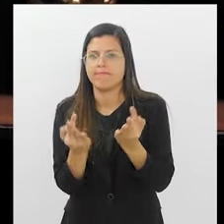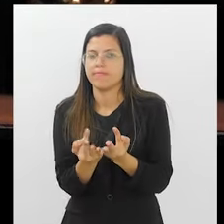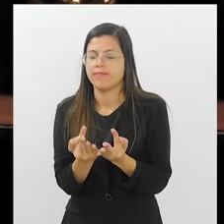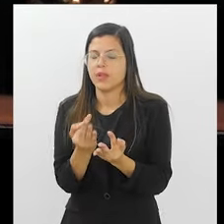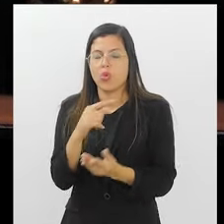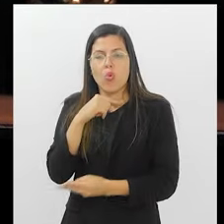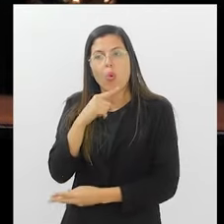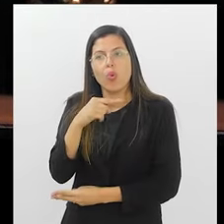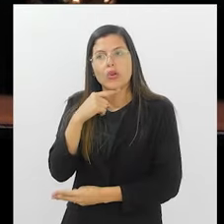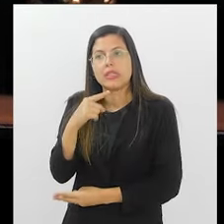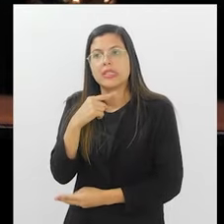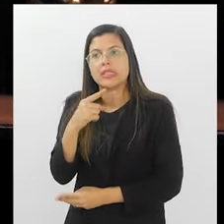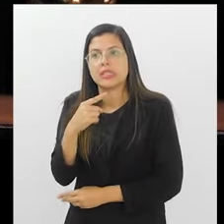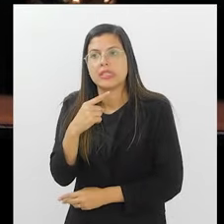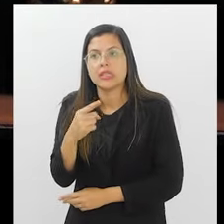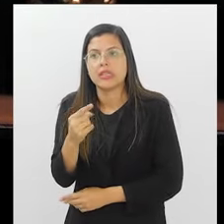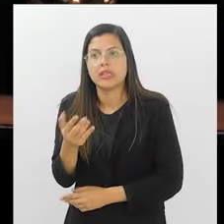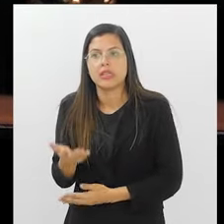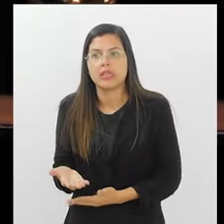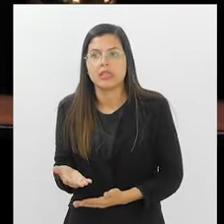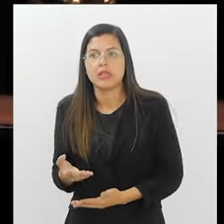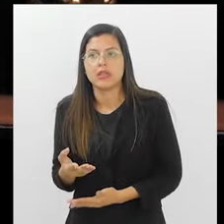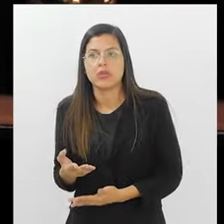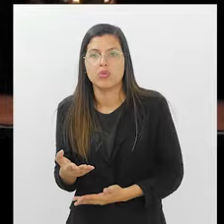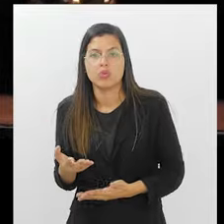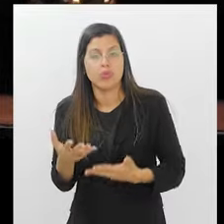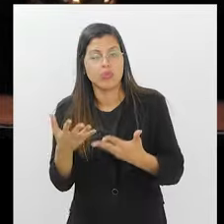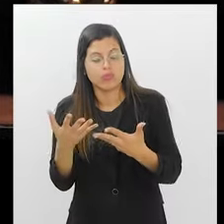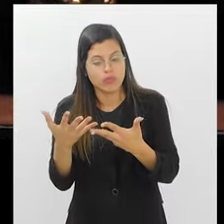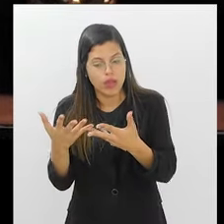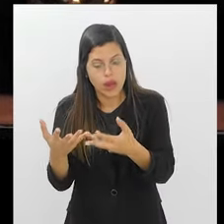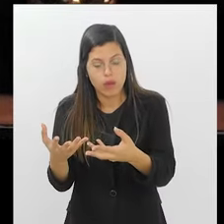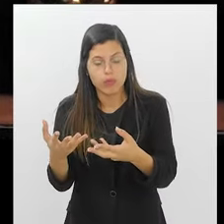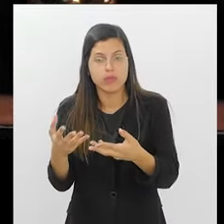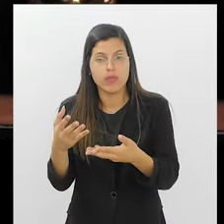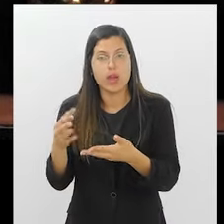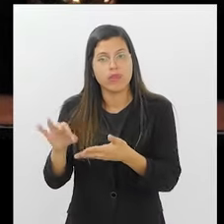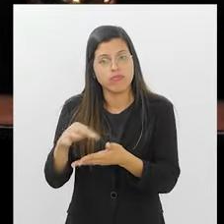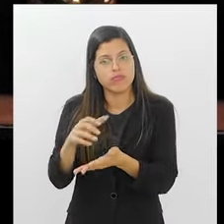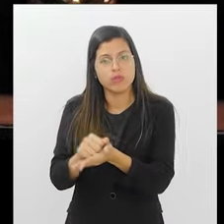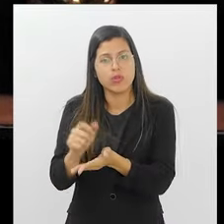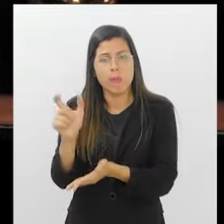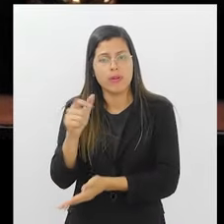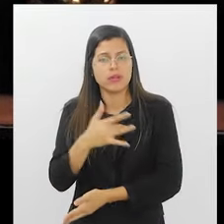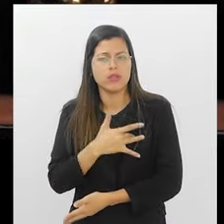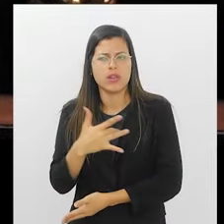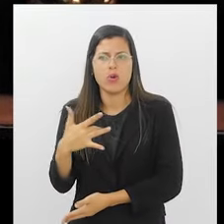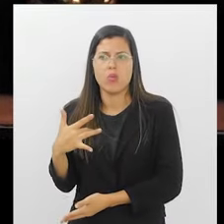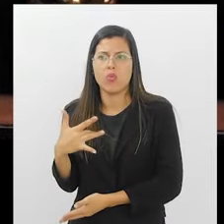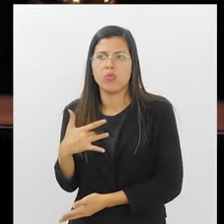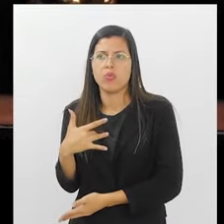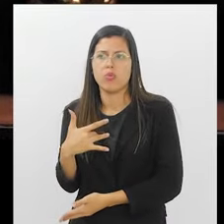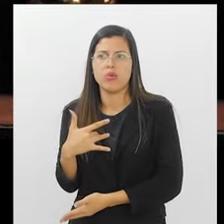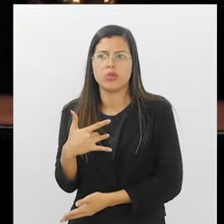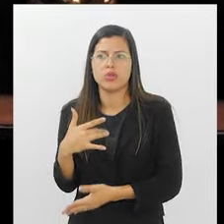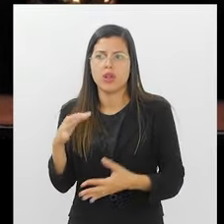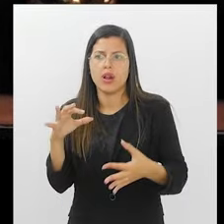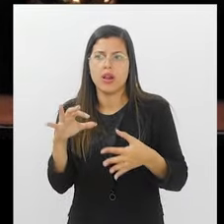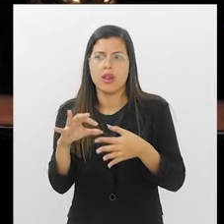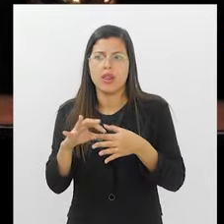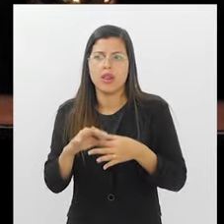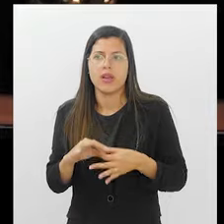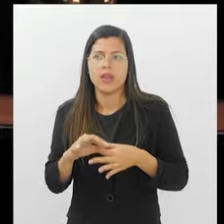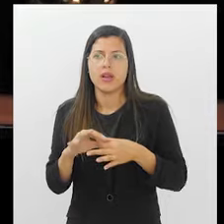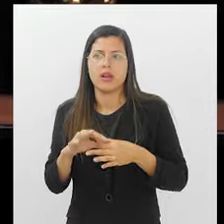estão conseguindo aderir, ter uma adesão ao plano de saúde por N avaliações que são